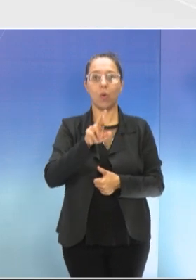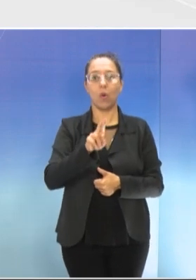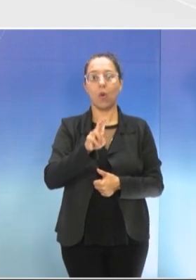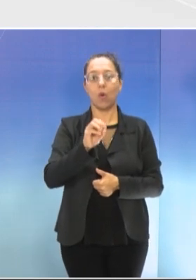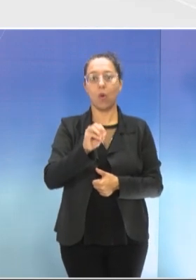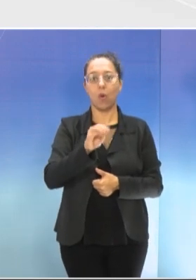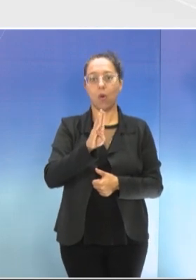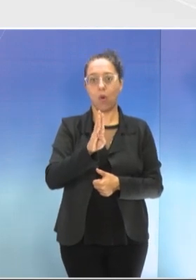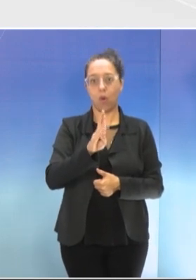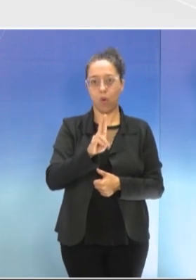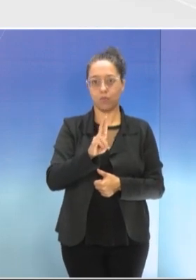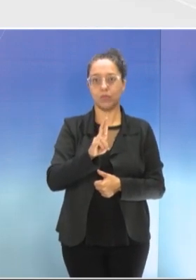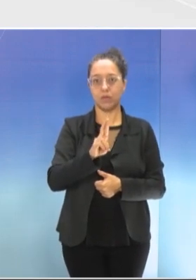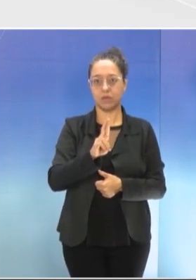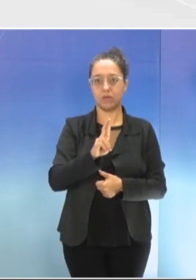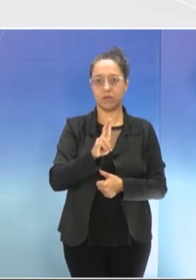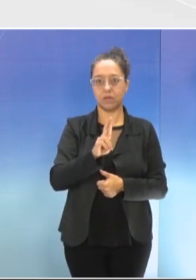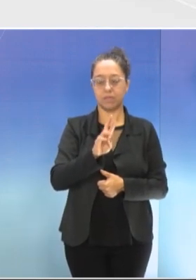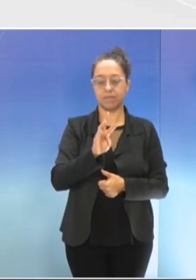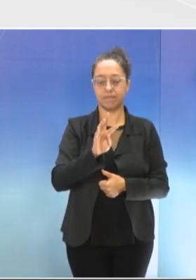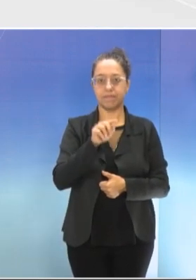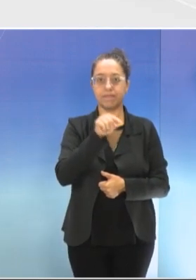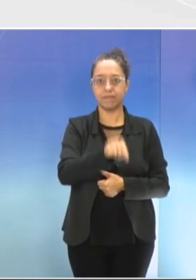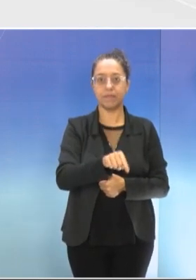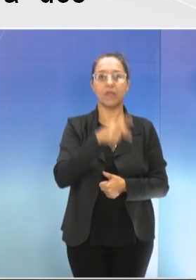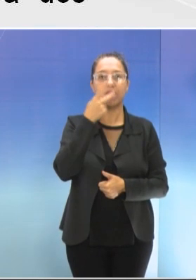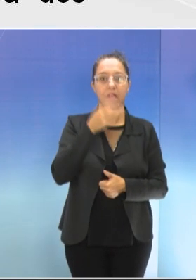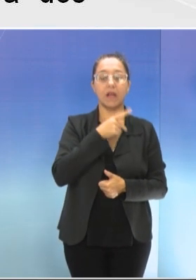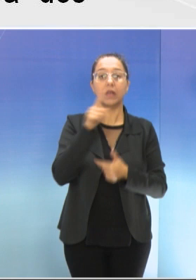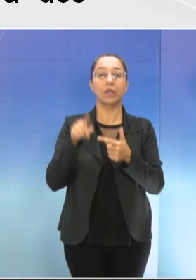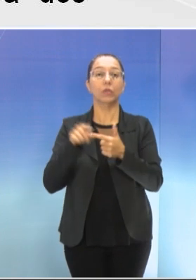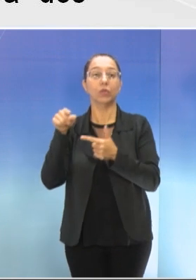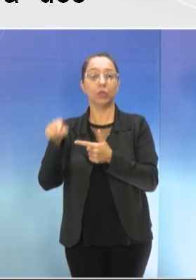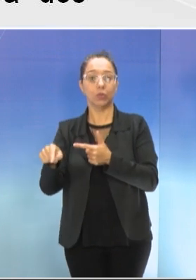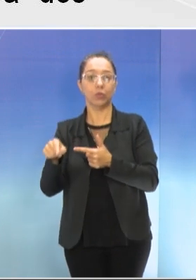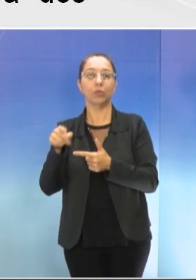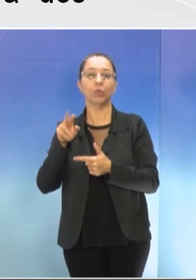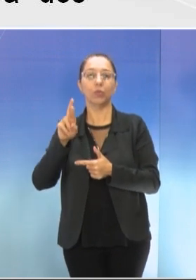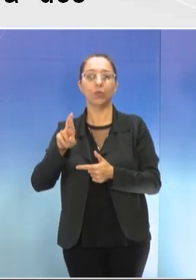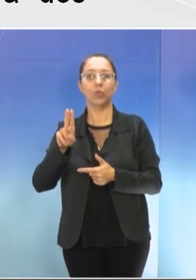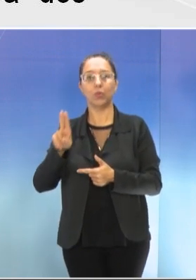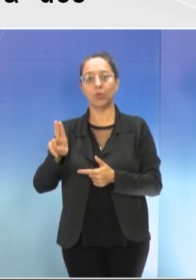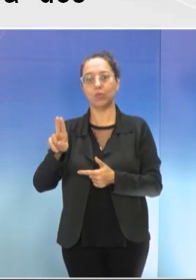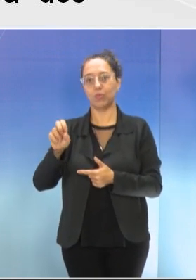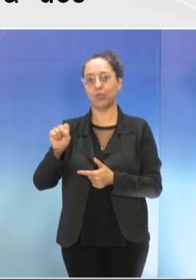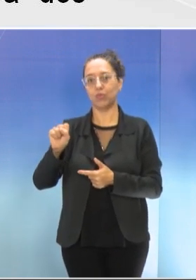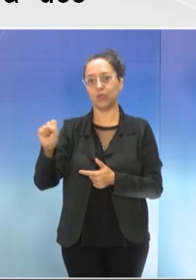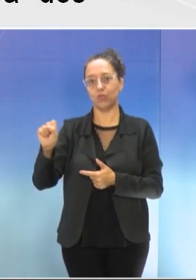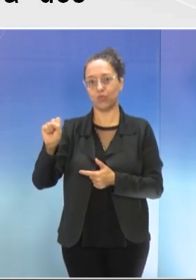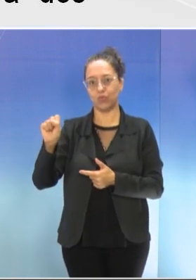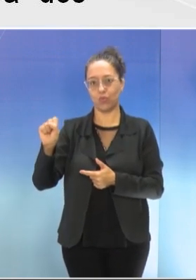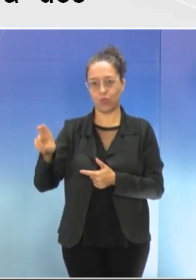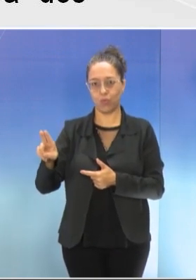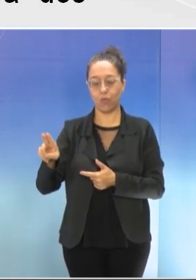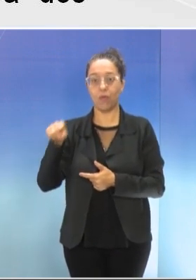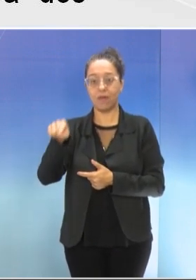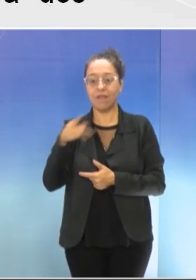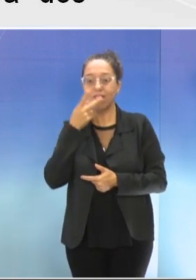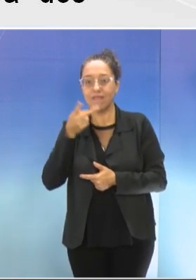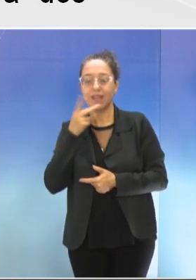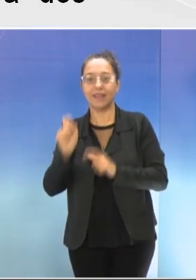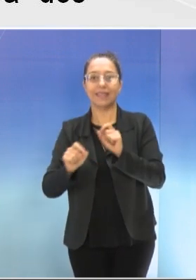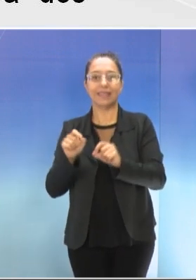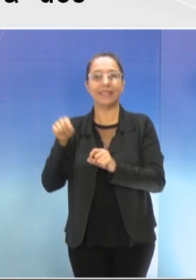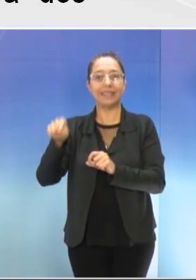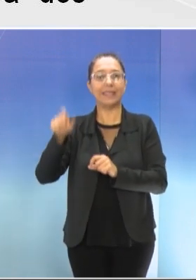mau, o Hobbes, em seu estado de natureza. Já o Rousseau já fala